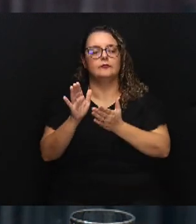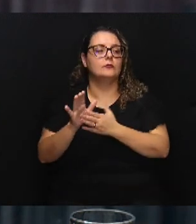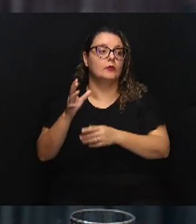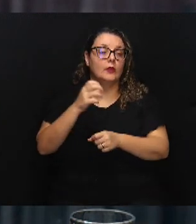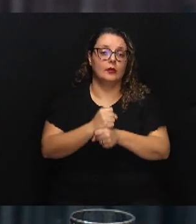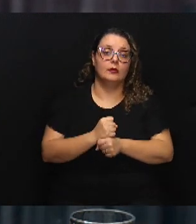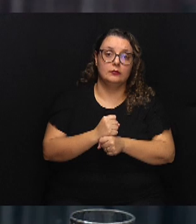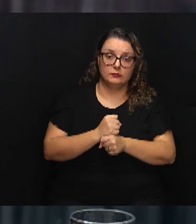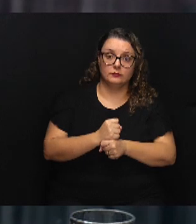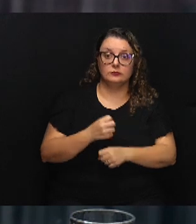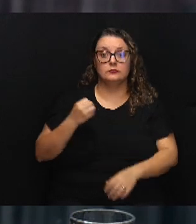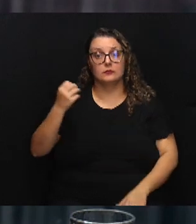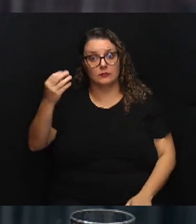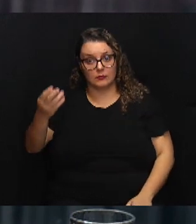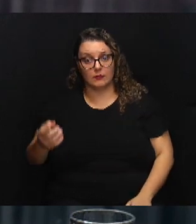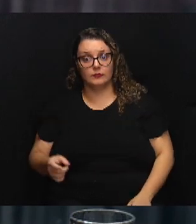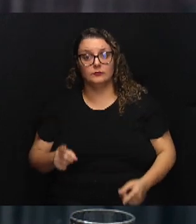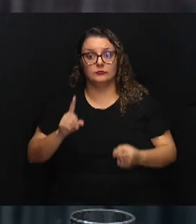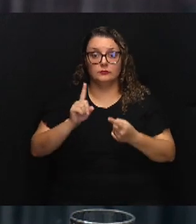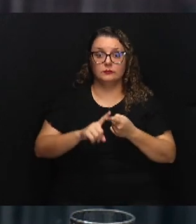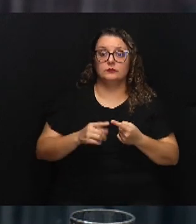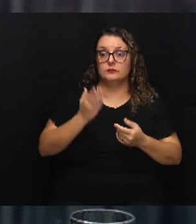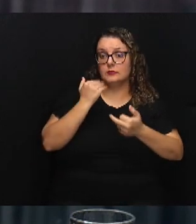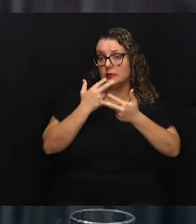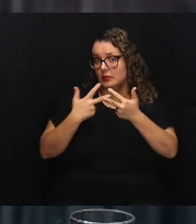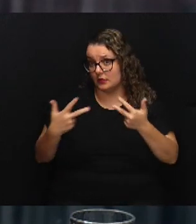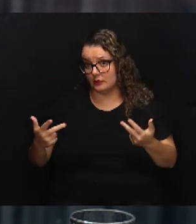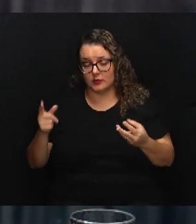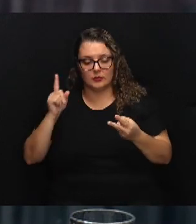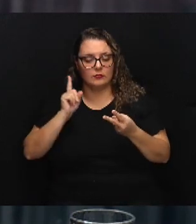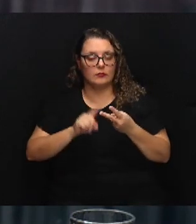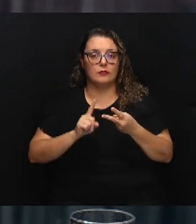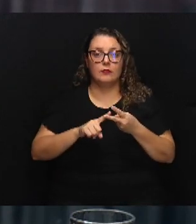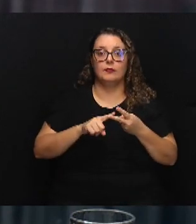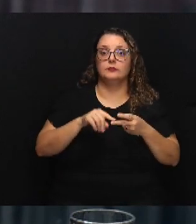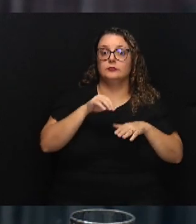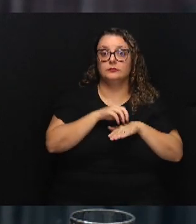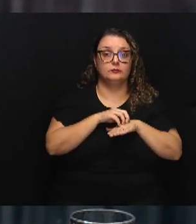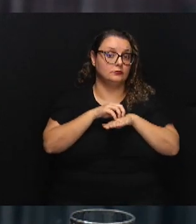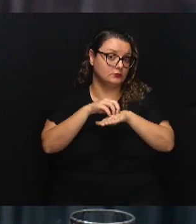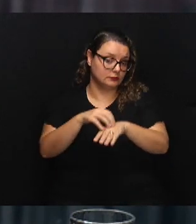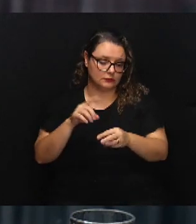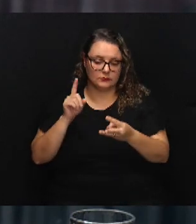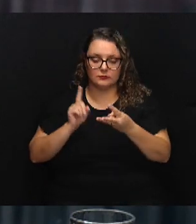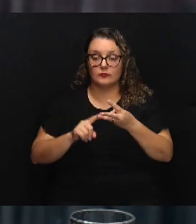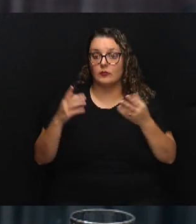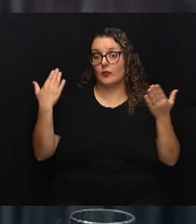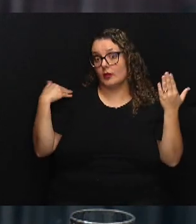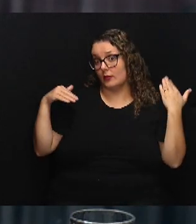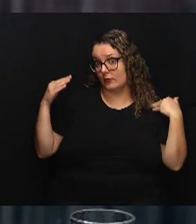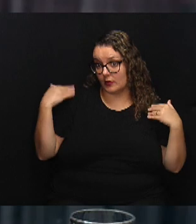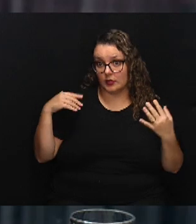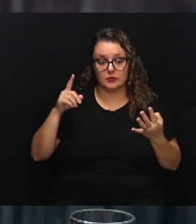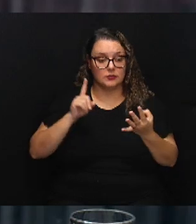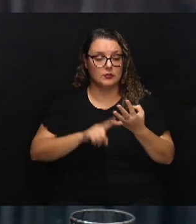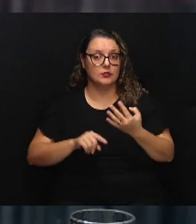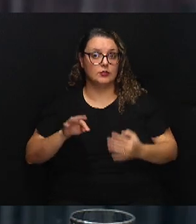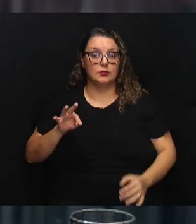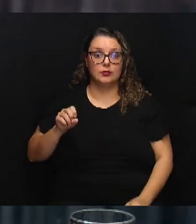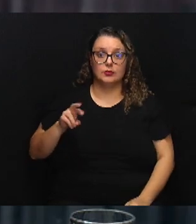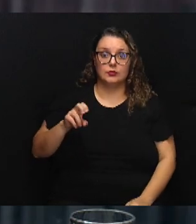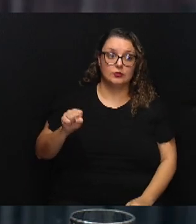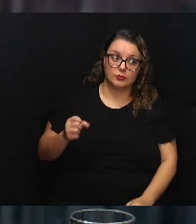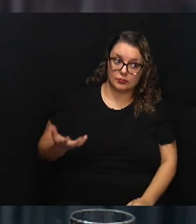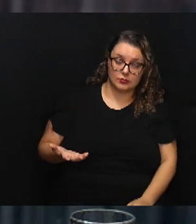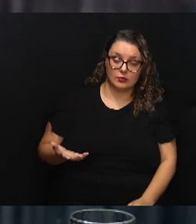da totalidade de uma viagem, é na gastronomia, é em transporte, é em passeios, em tours. Então, assim,